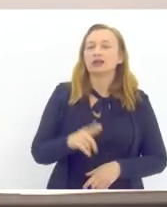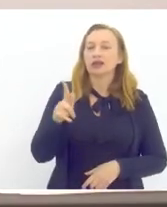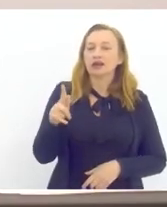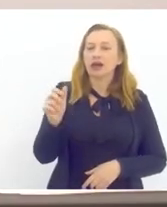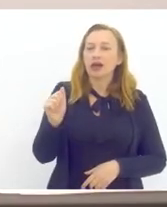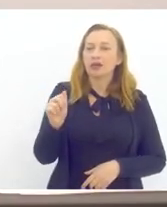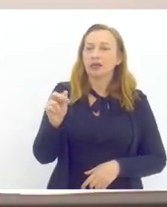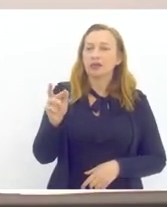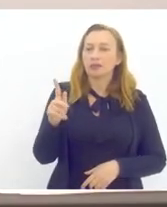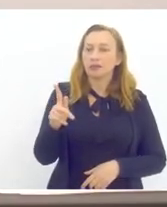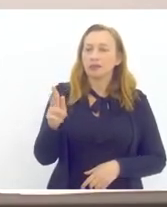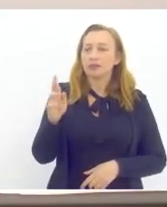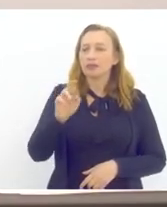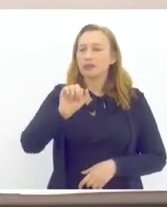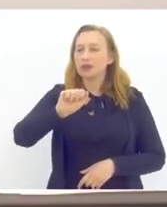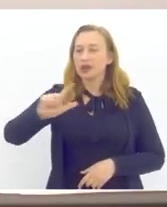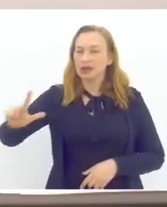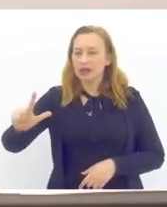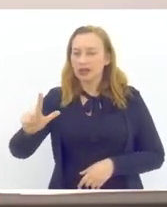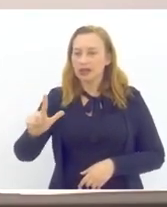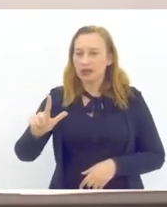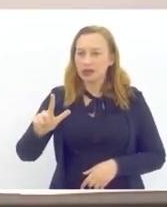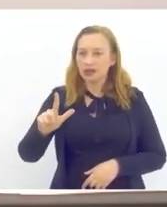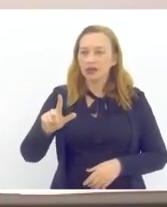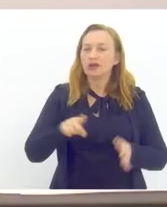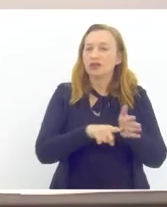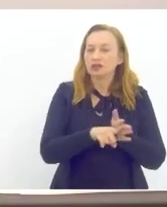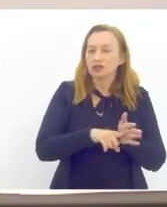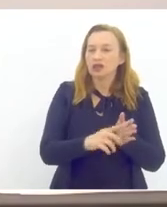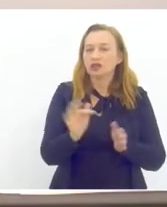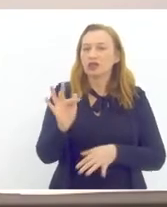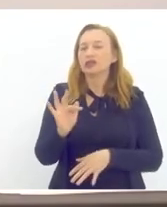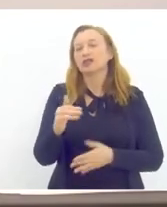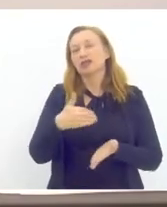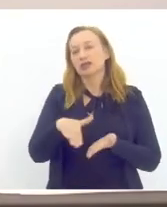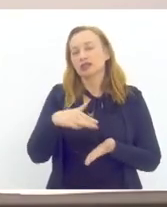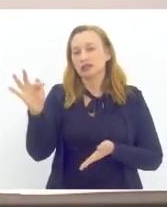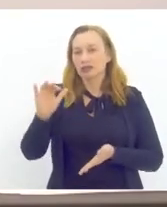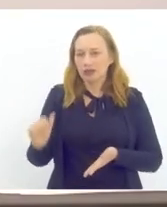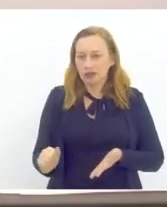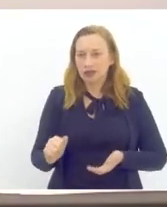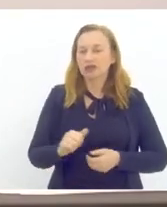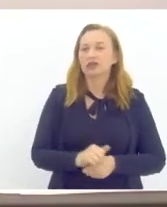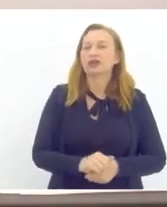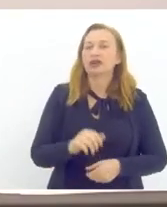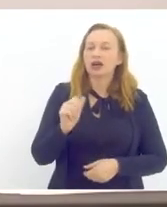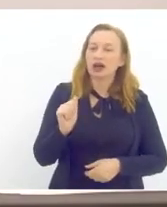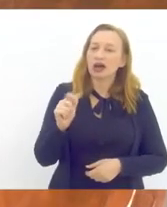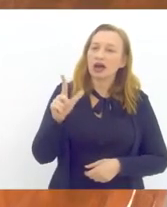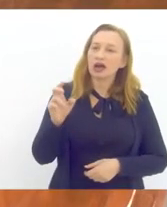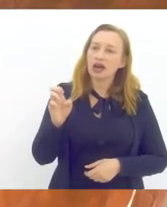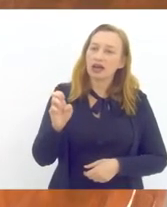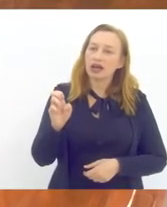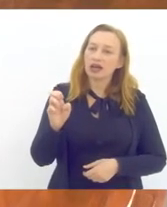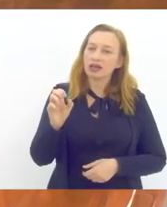Pereira, auditor fiscal da Secretaria Municipal de Fazenda, o Alessandro Silva,